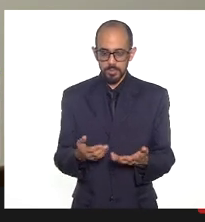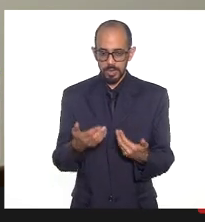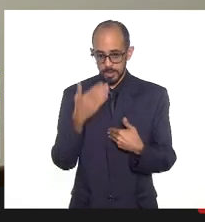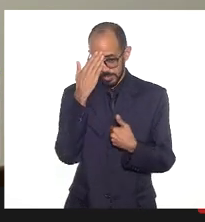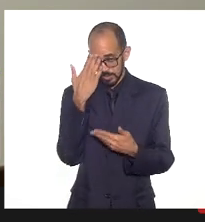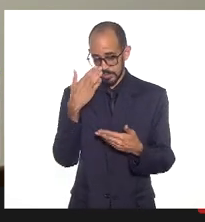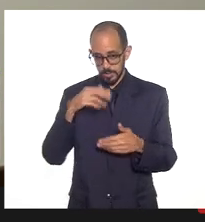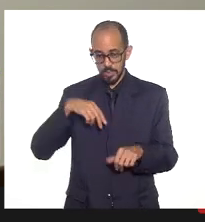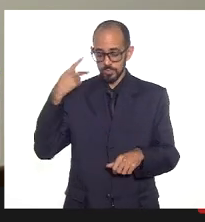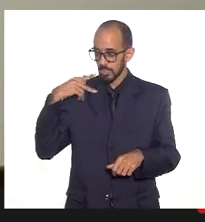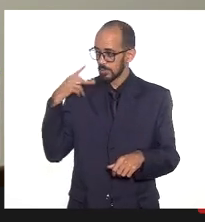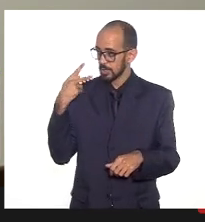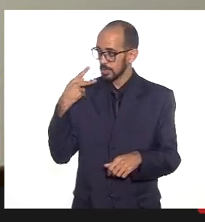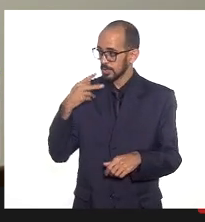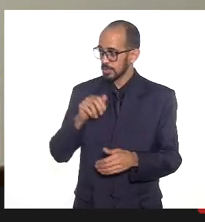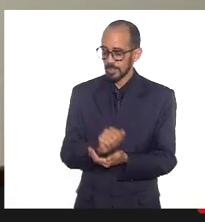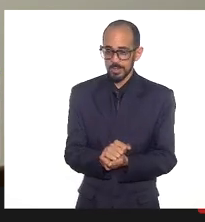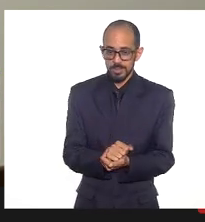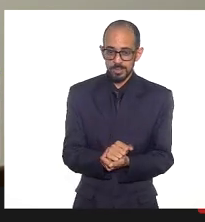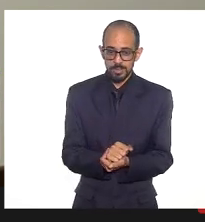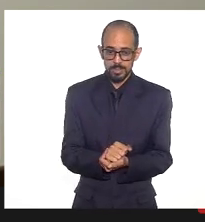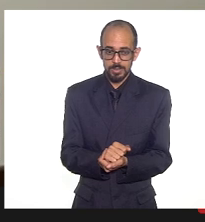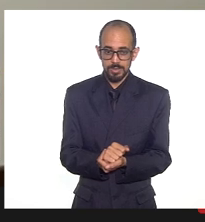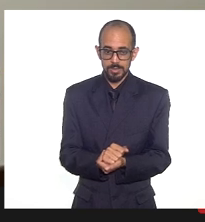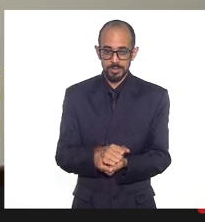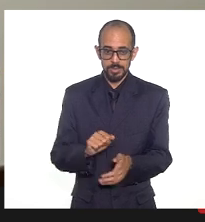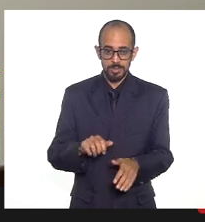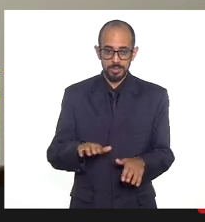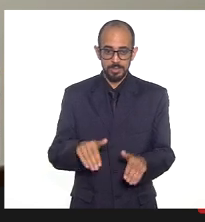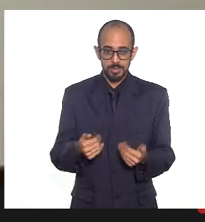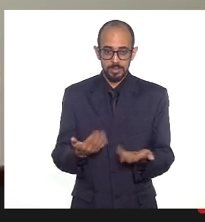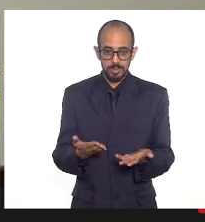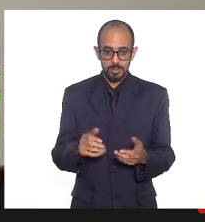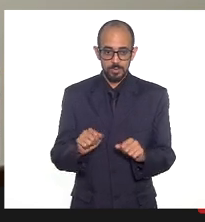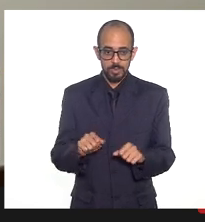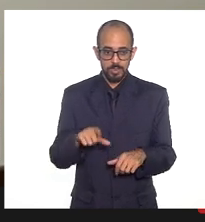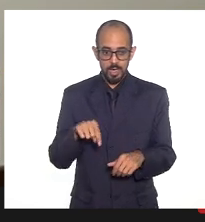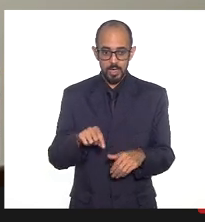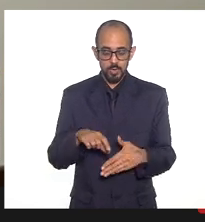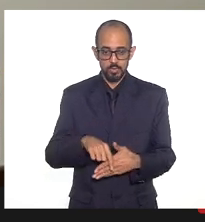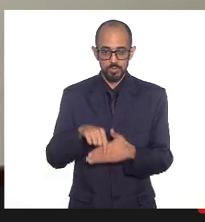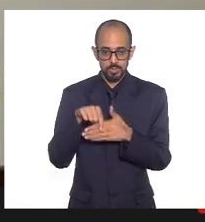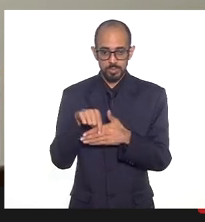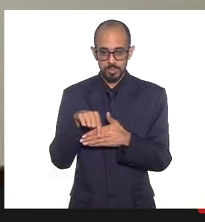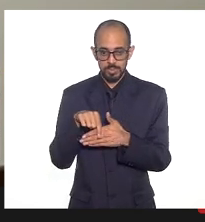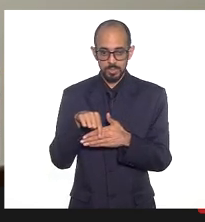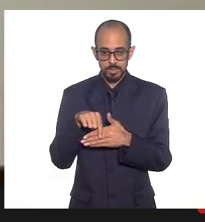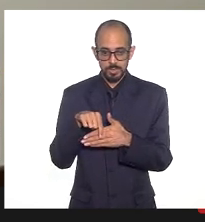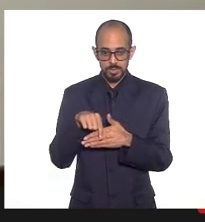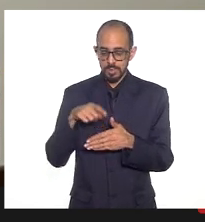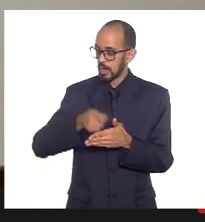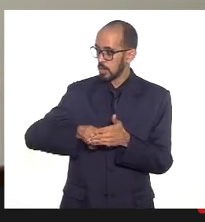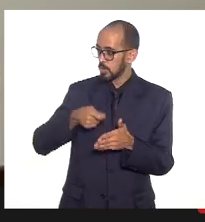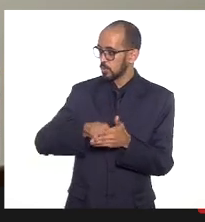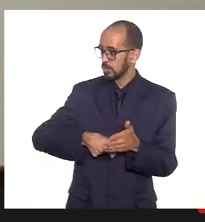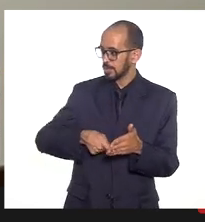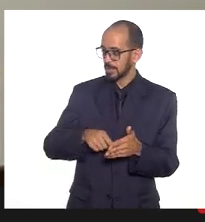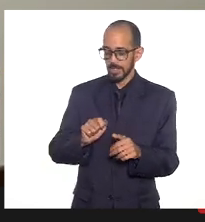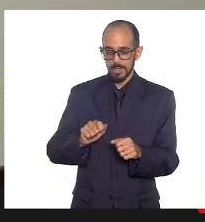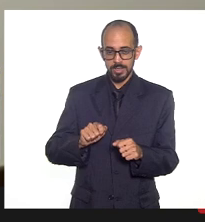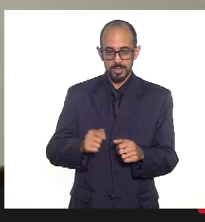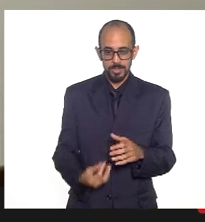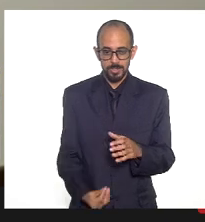aos parlamentares, deputados e deputadas da Alerj, que coordenam a frente, que aderiram à frente desde o início, portanto, são fundadores dessa frente